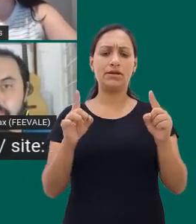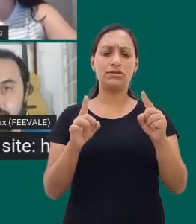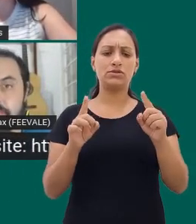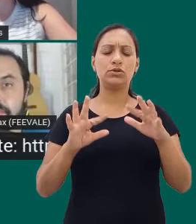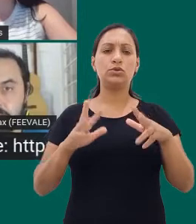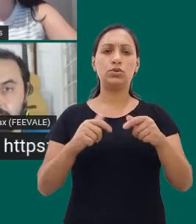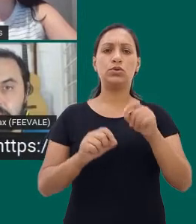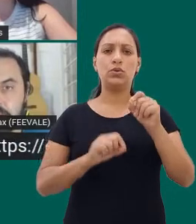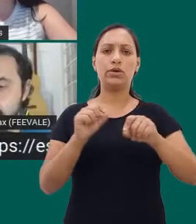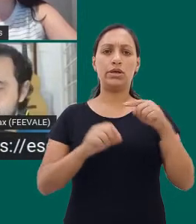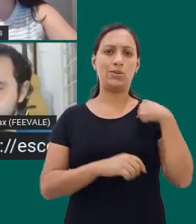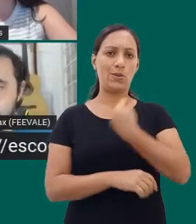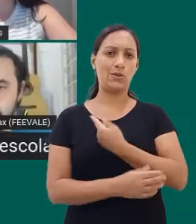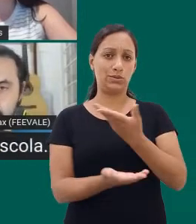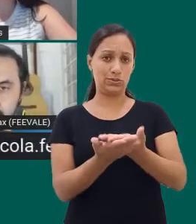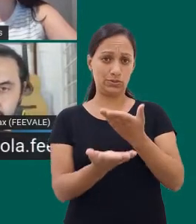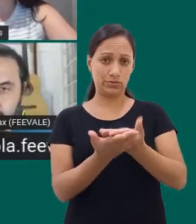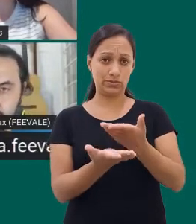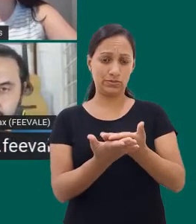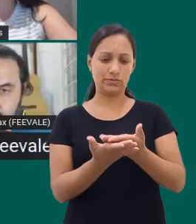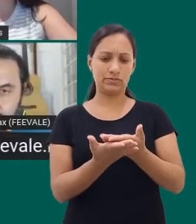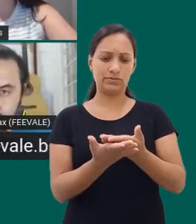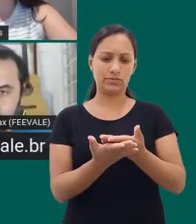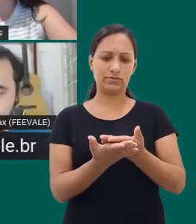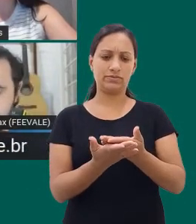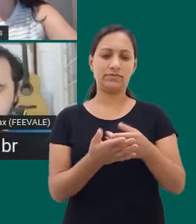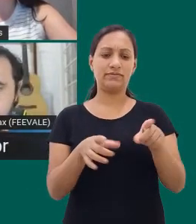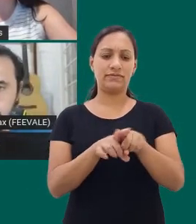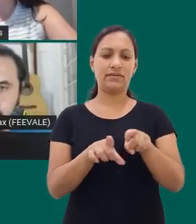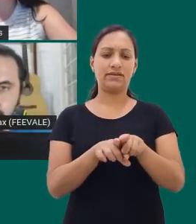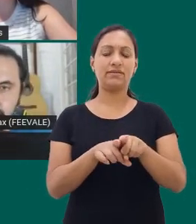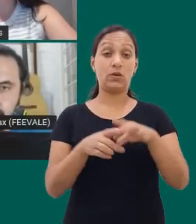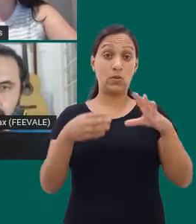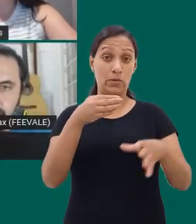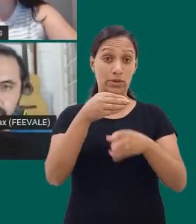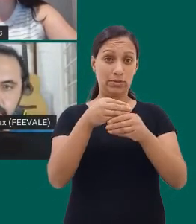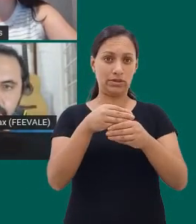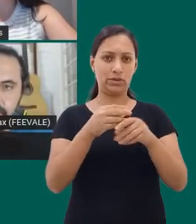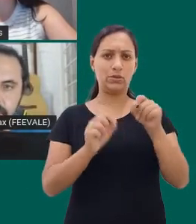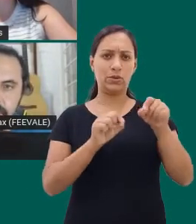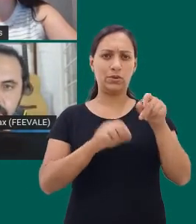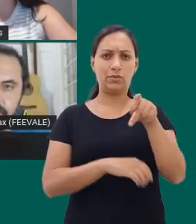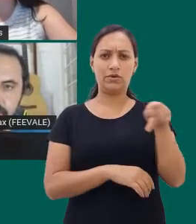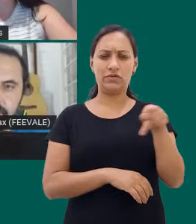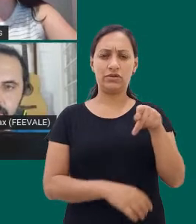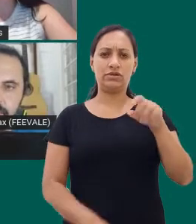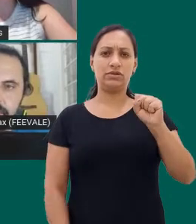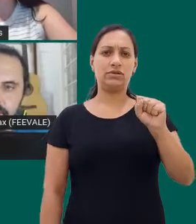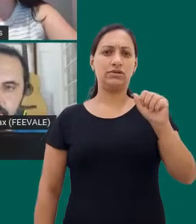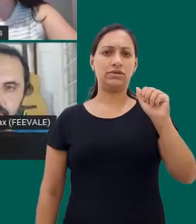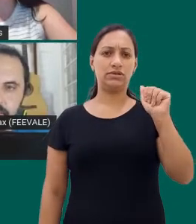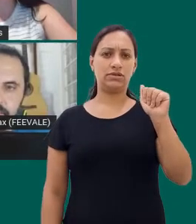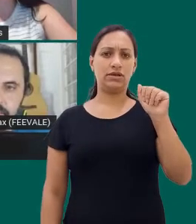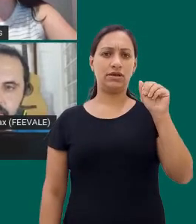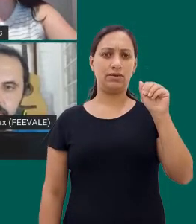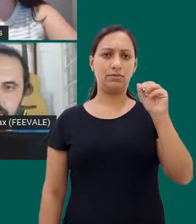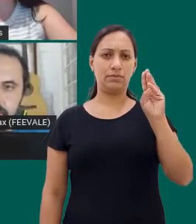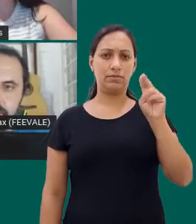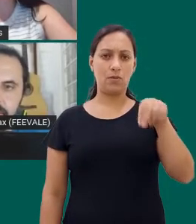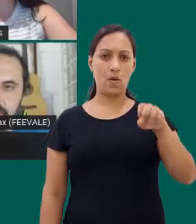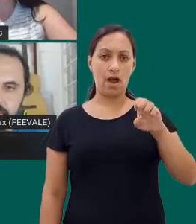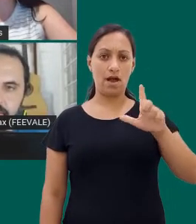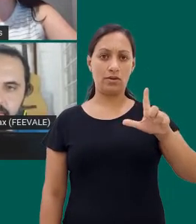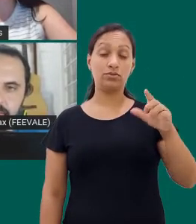gente estuda, e aí, complementando o que o Samuel trouxe ali, né? Eu também comecei com o projeto, o Samuel trouxe,